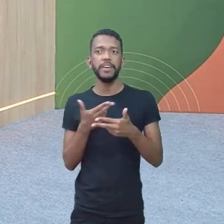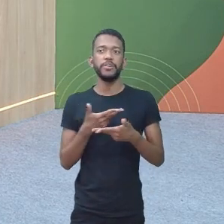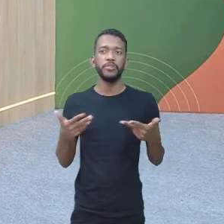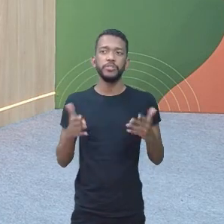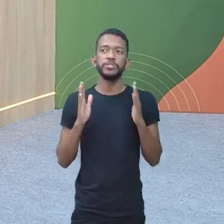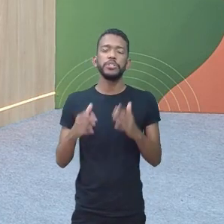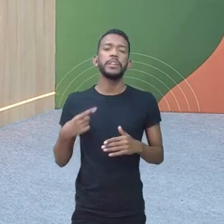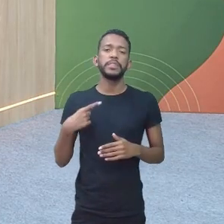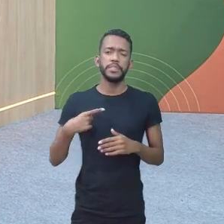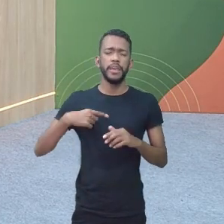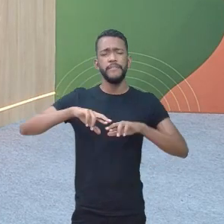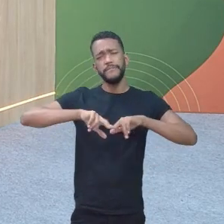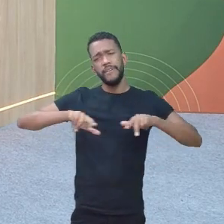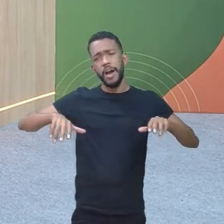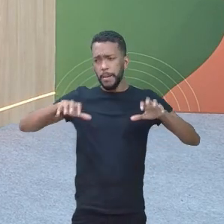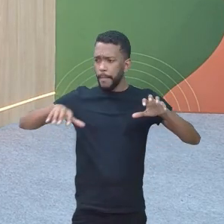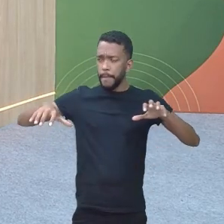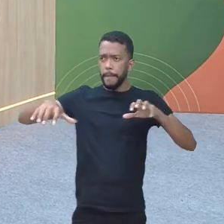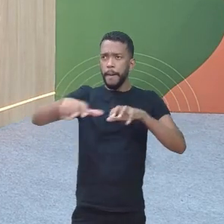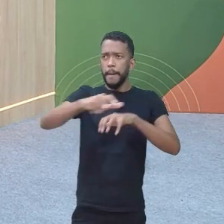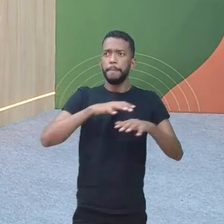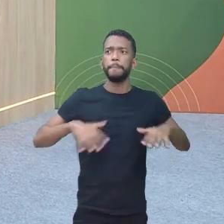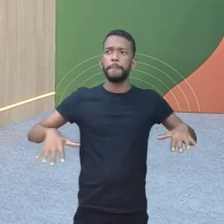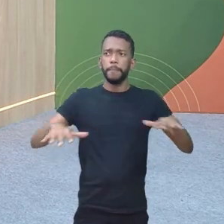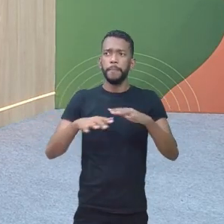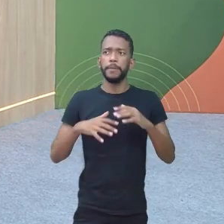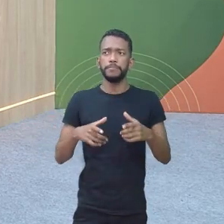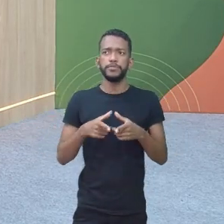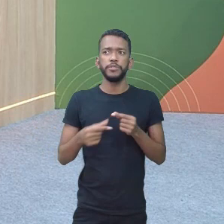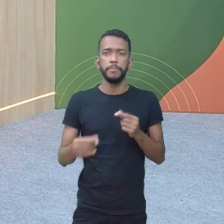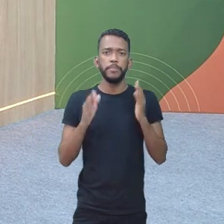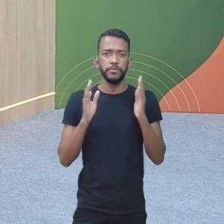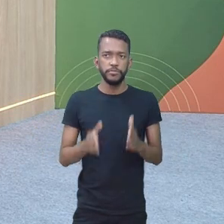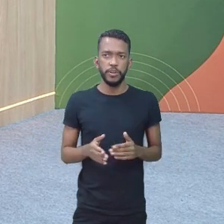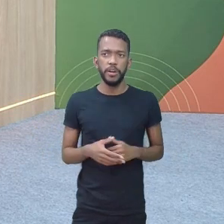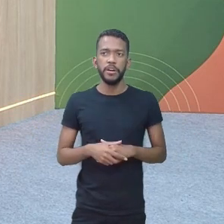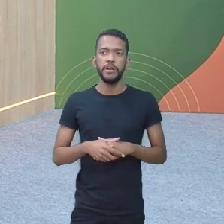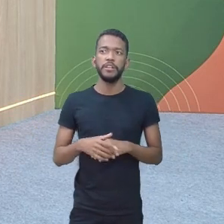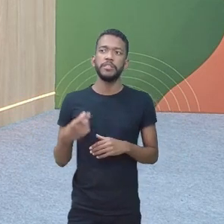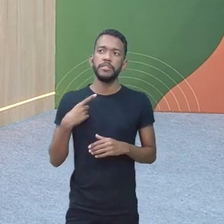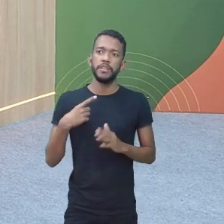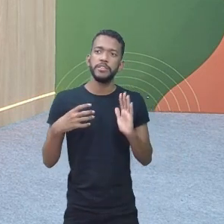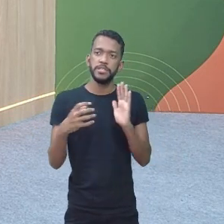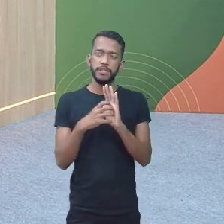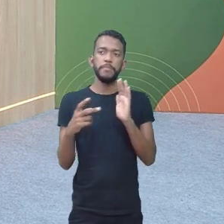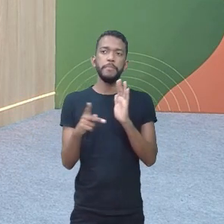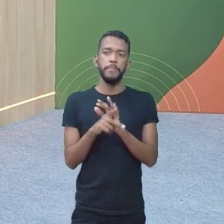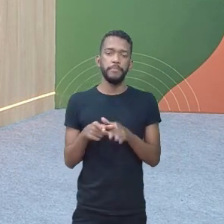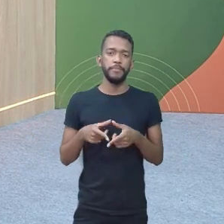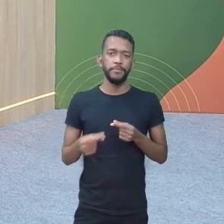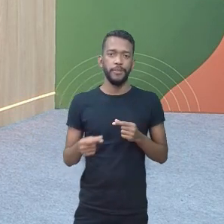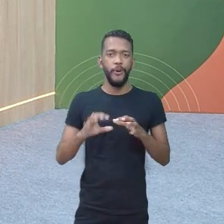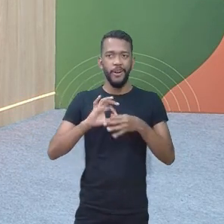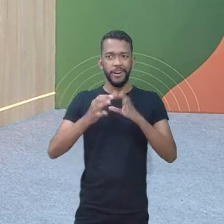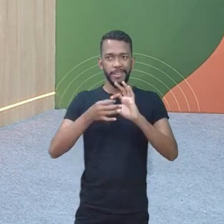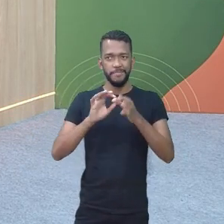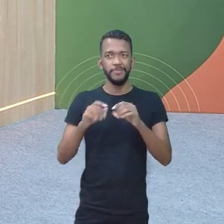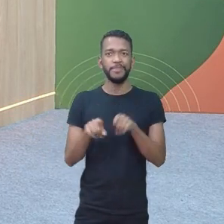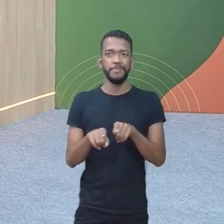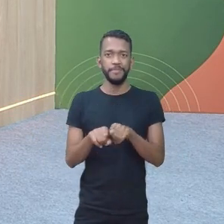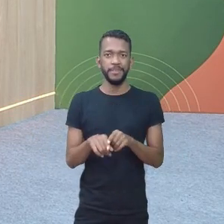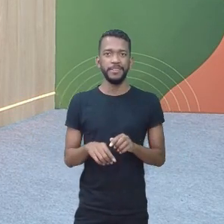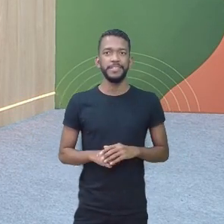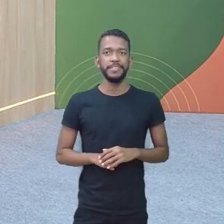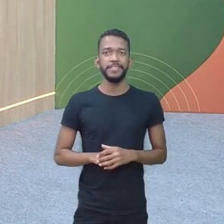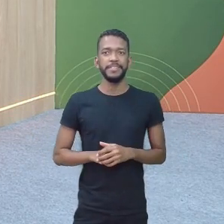ela tem vários dessas espalhados por todo o Japão, com os símbolos dos Jogos Olímpicos também.